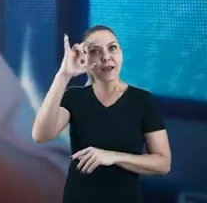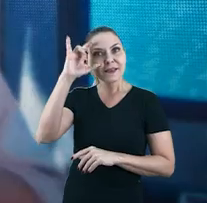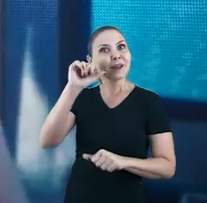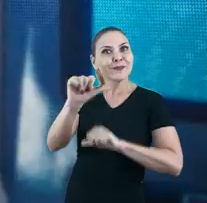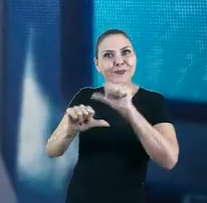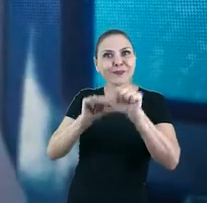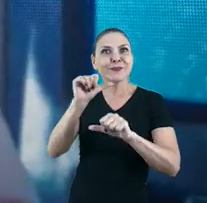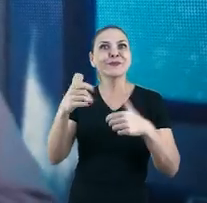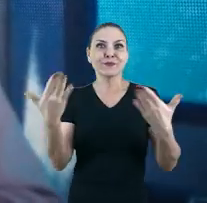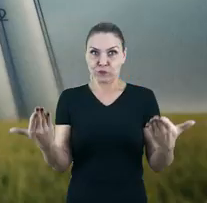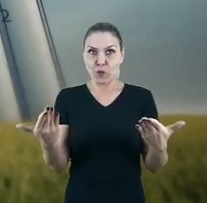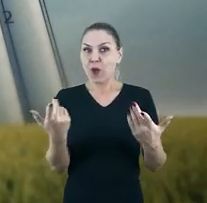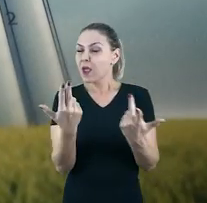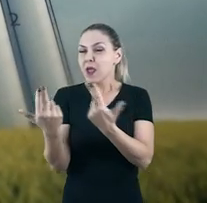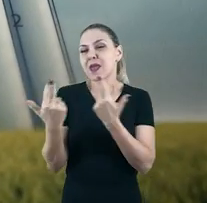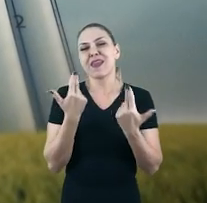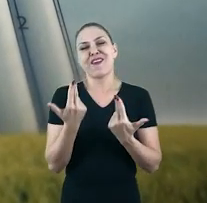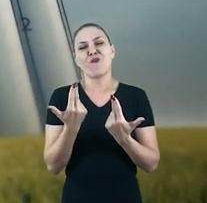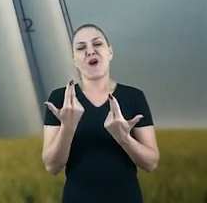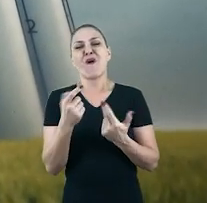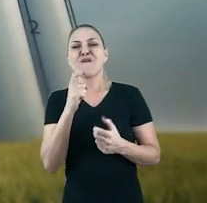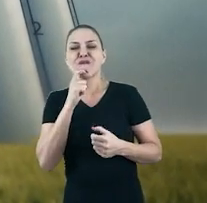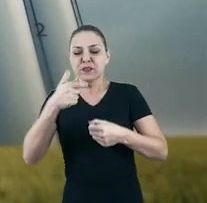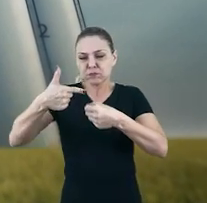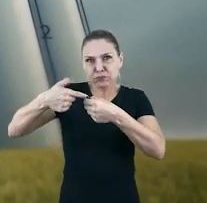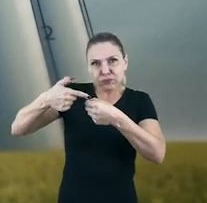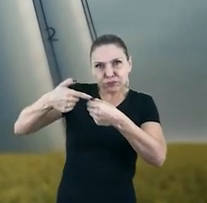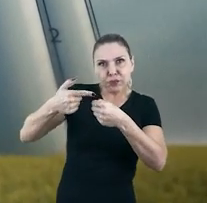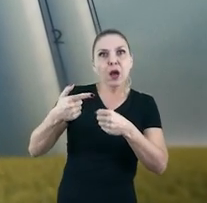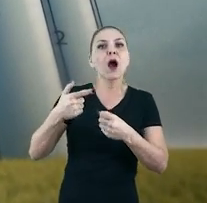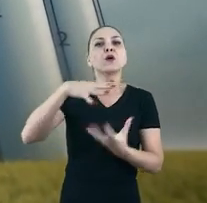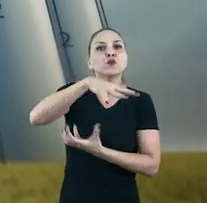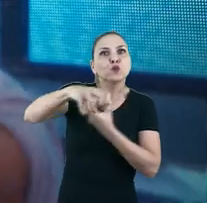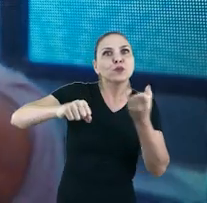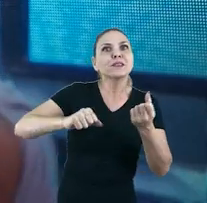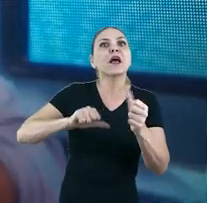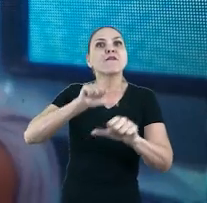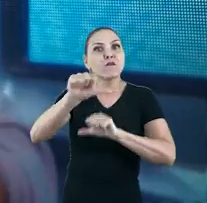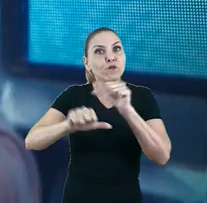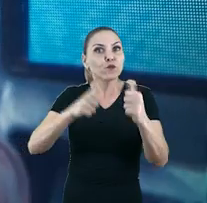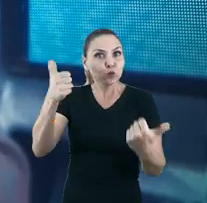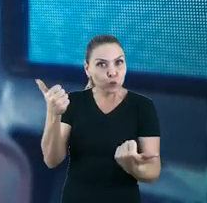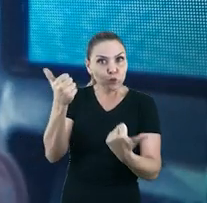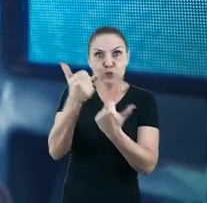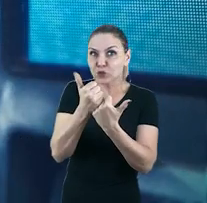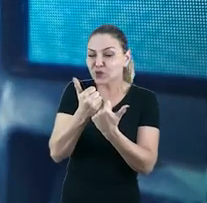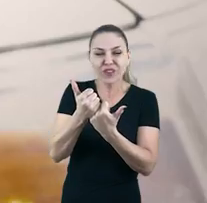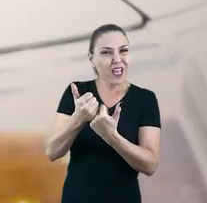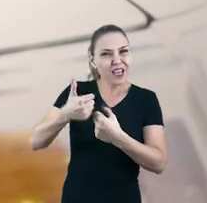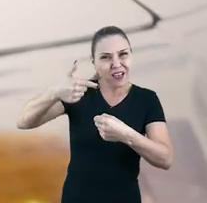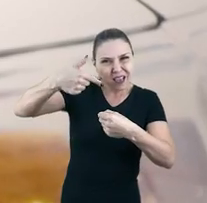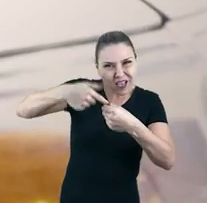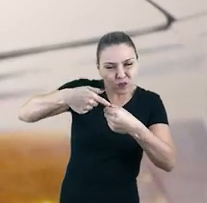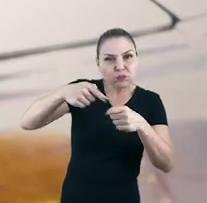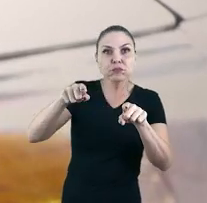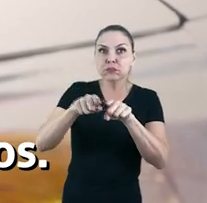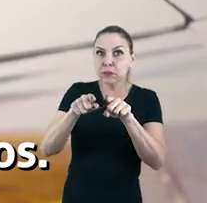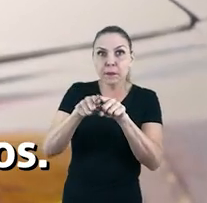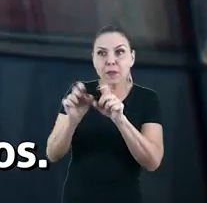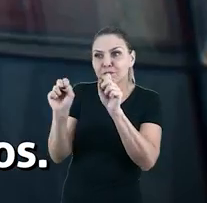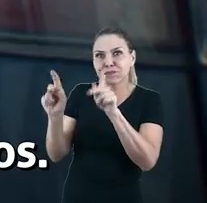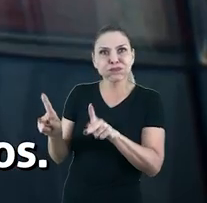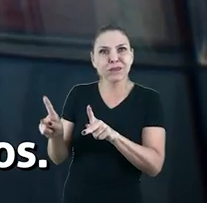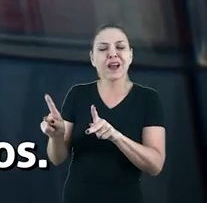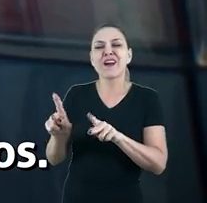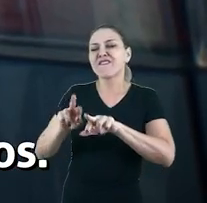pelo Instagram. O hidrogênio verde é o combustível que vai substituir definitivamente a gasolina e